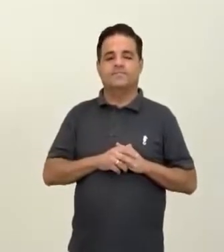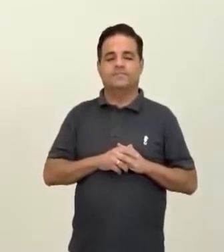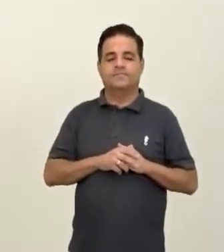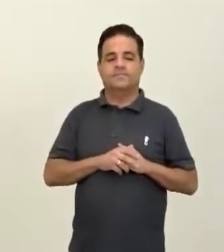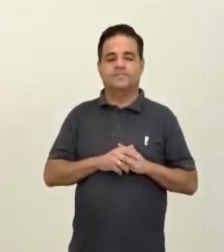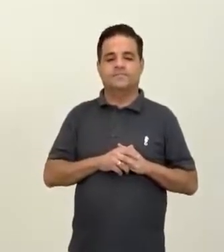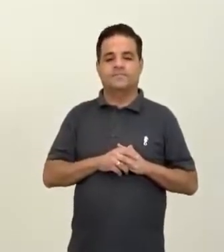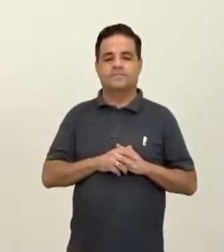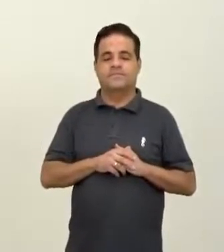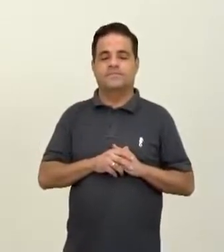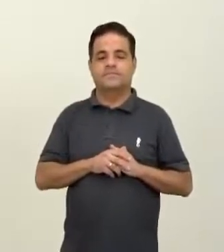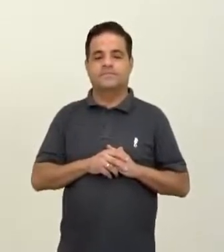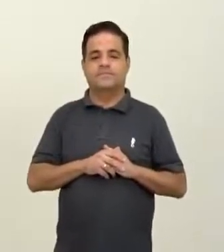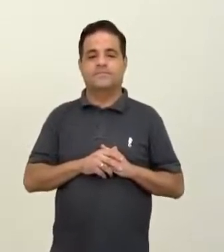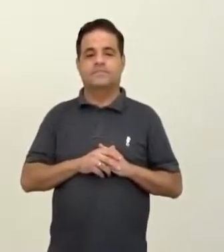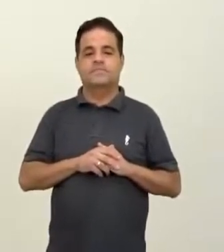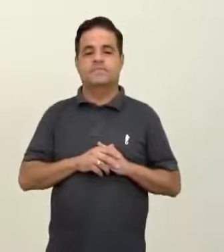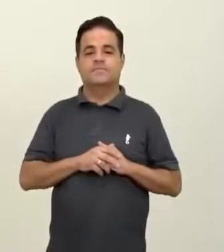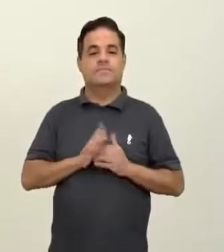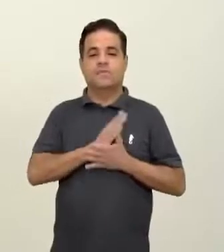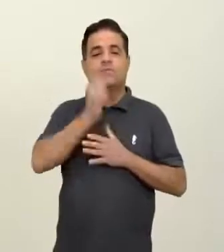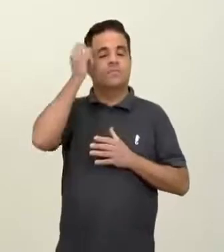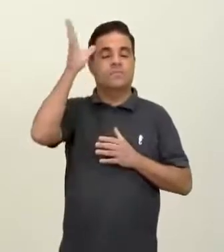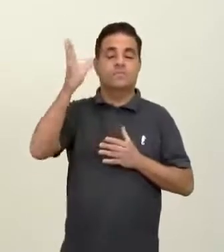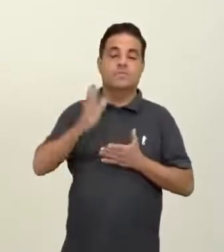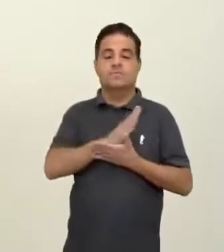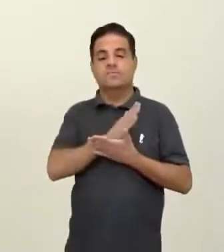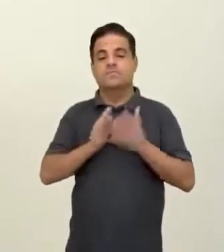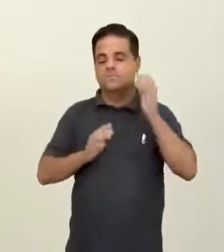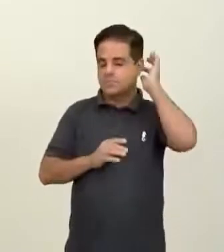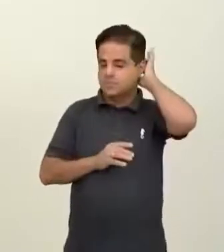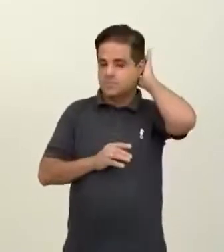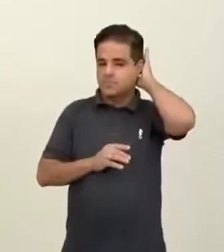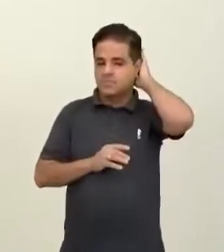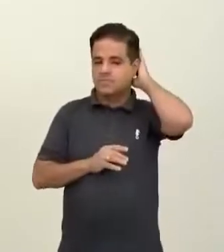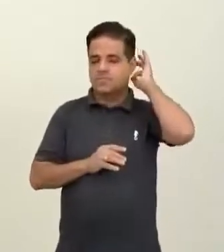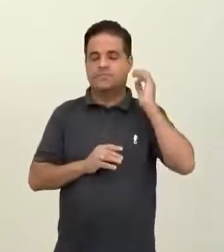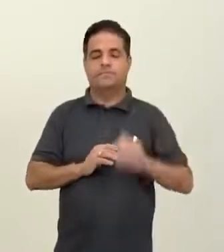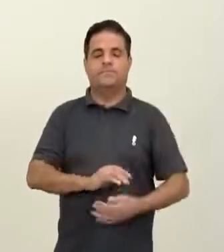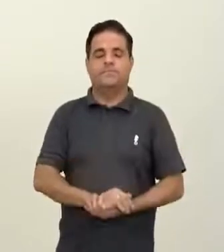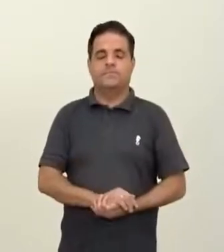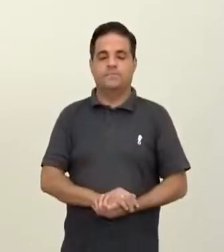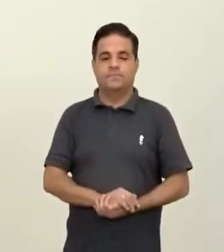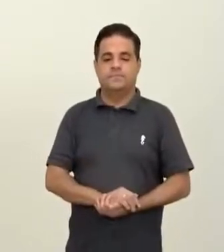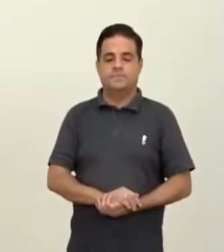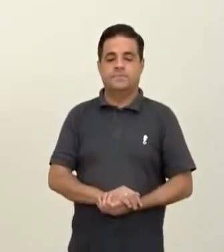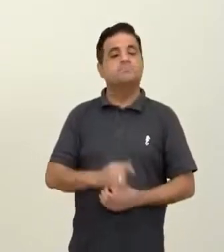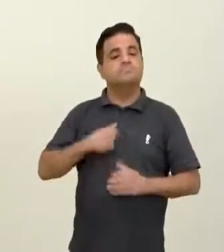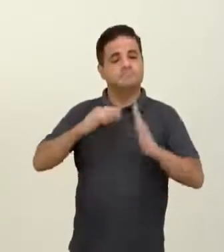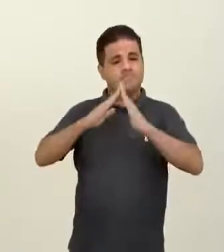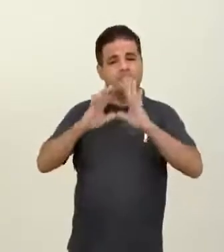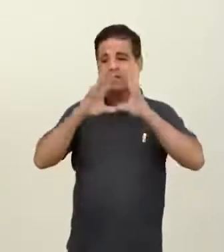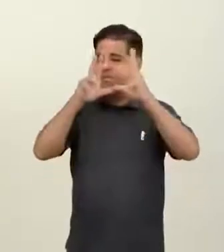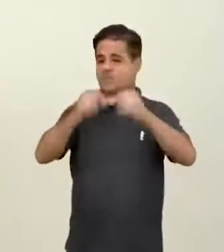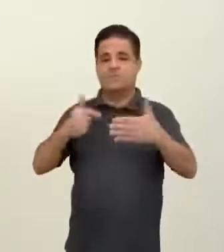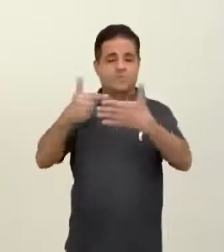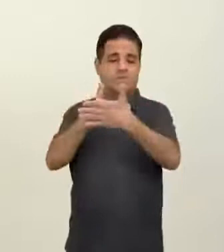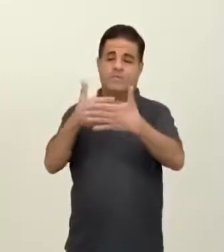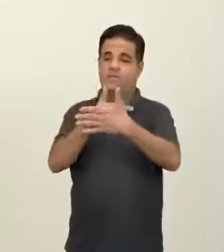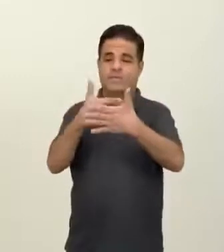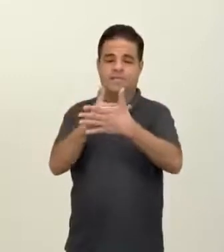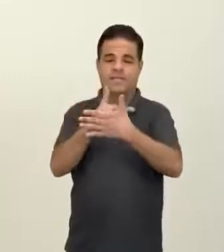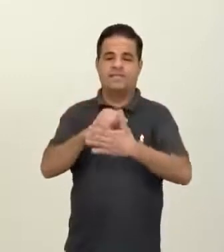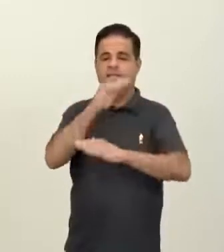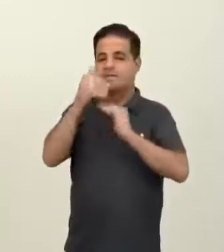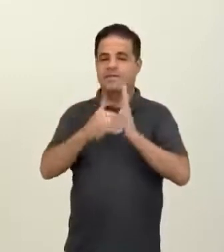Deixa eu ver aqui. Aí alguns não lembram, o Salomão não lembra. Em casa, tudo na ironia. Tudo na